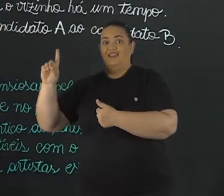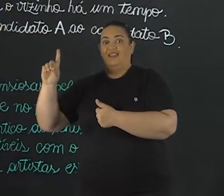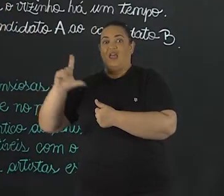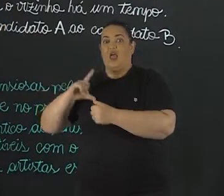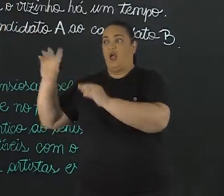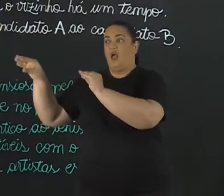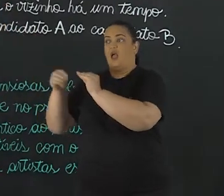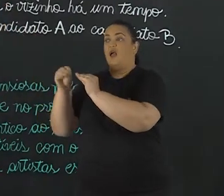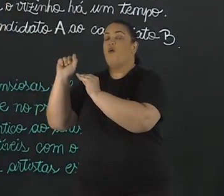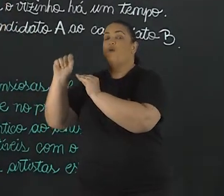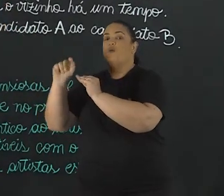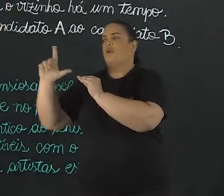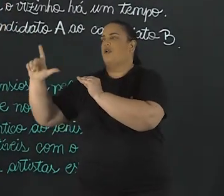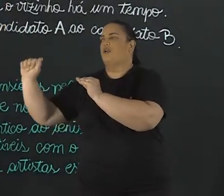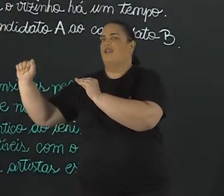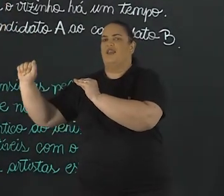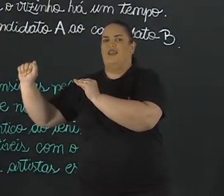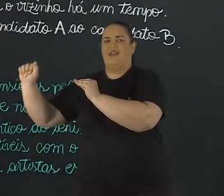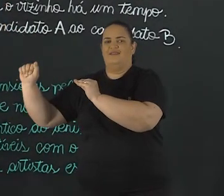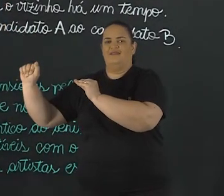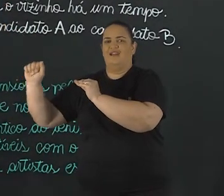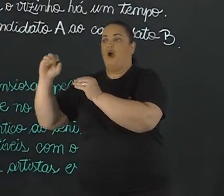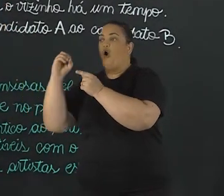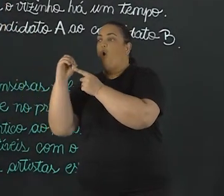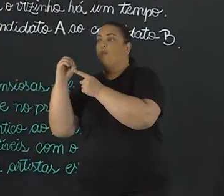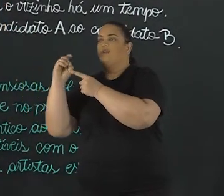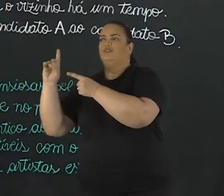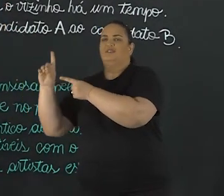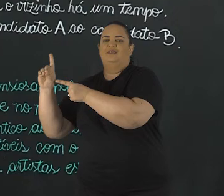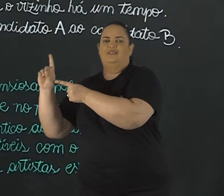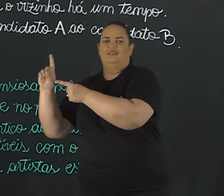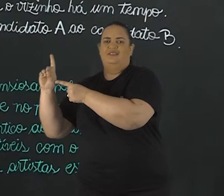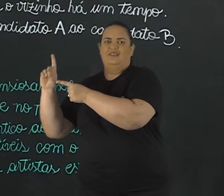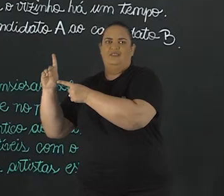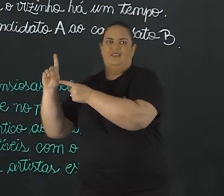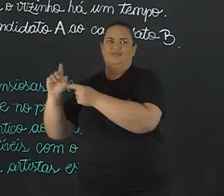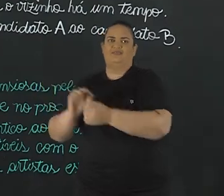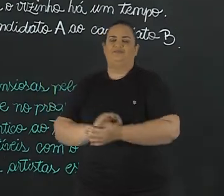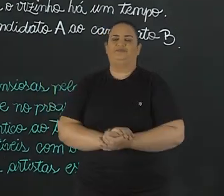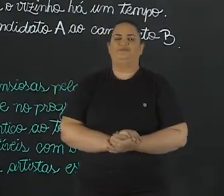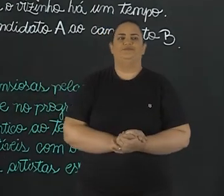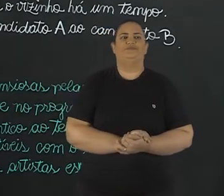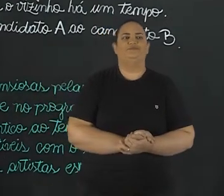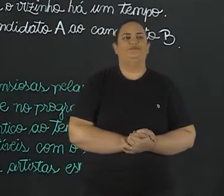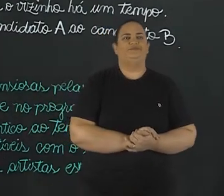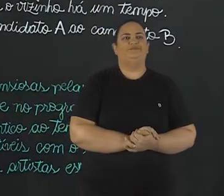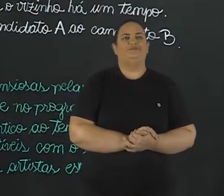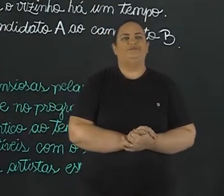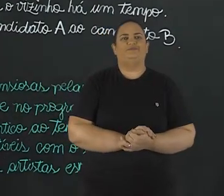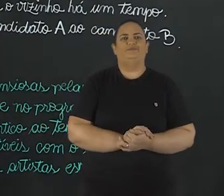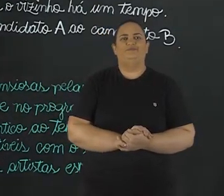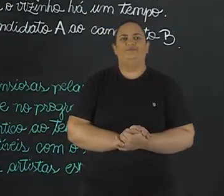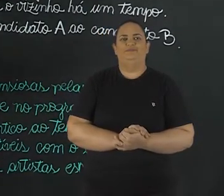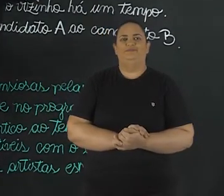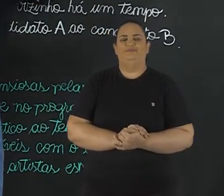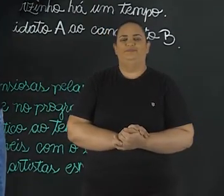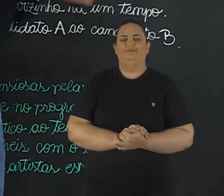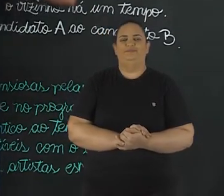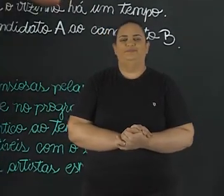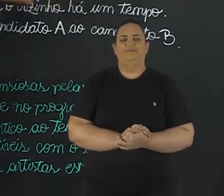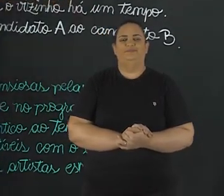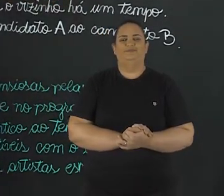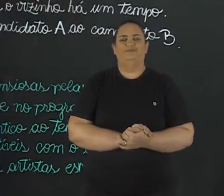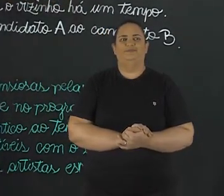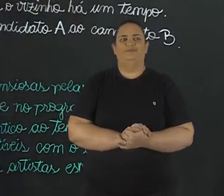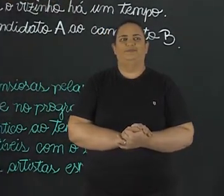com um objeto direto manifestado por meio de um pronome oblíquo, ok? Compreendi a questão, mas não consegui